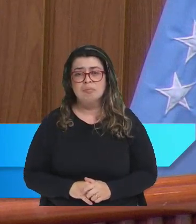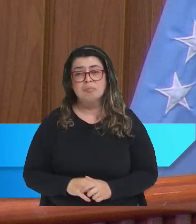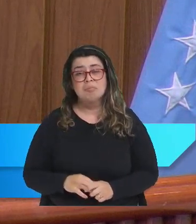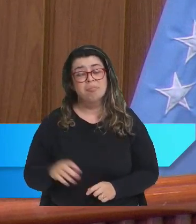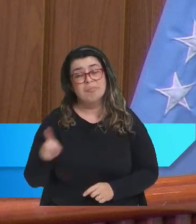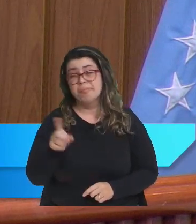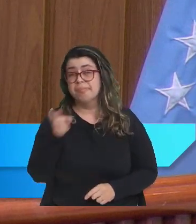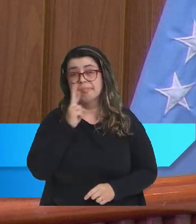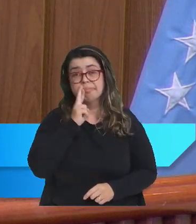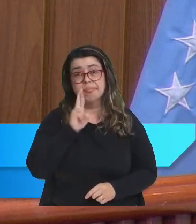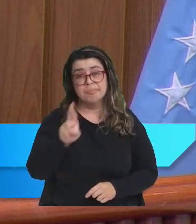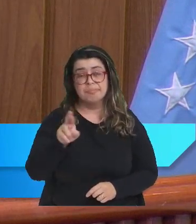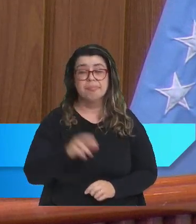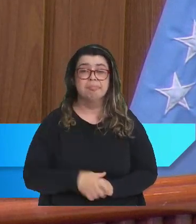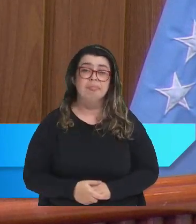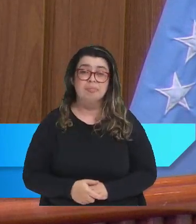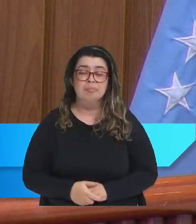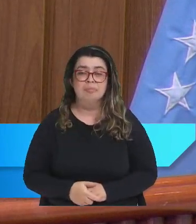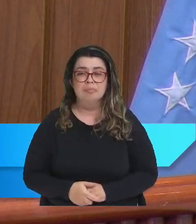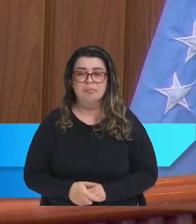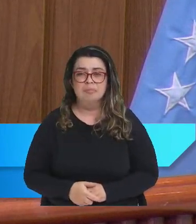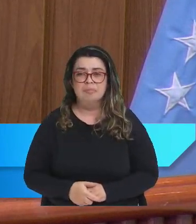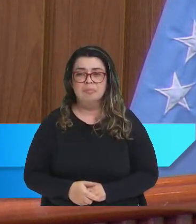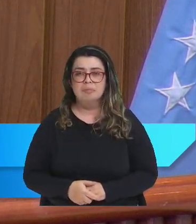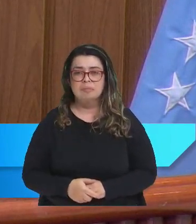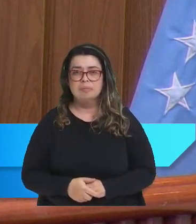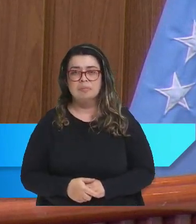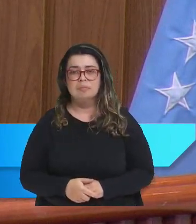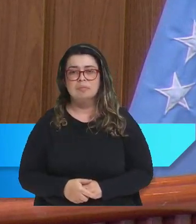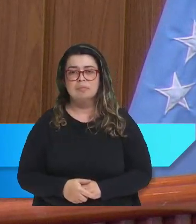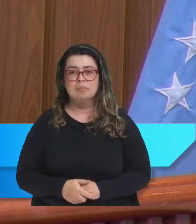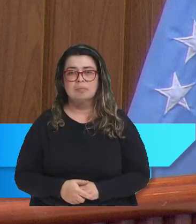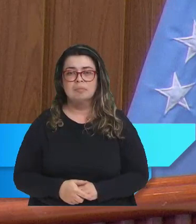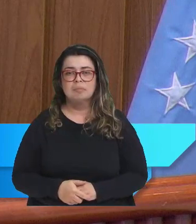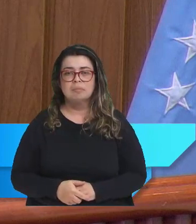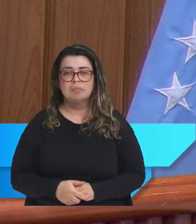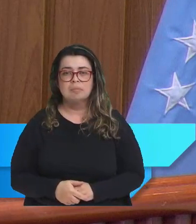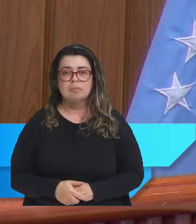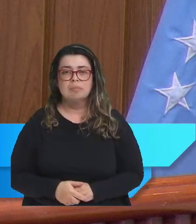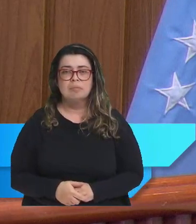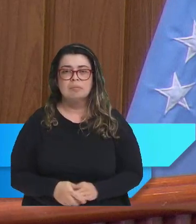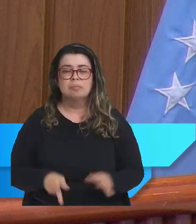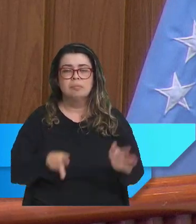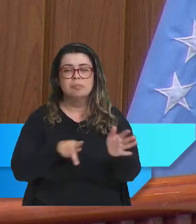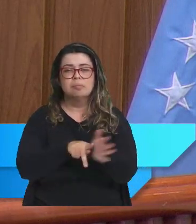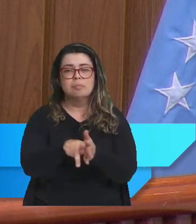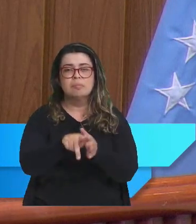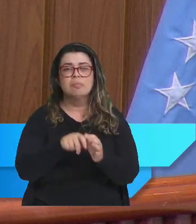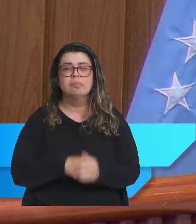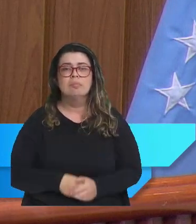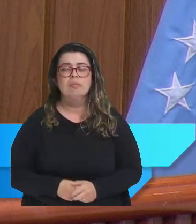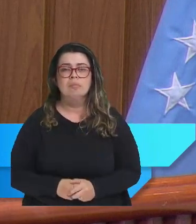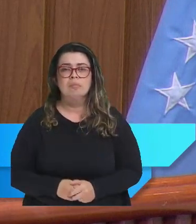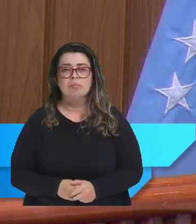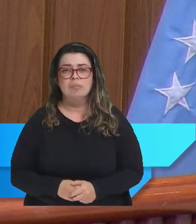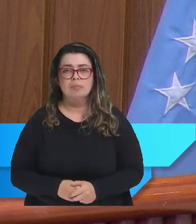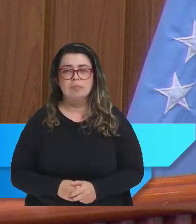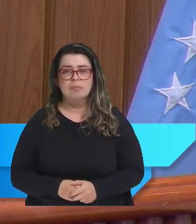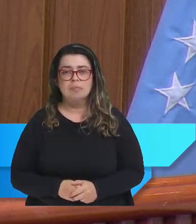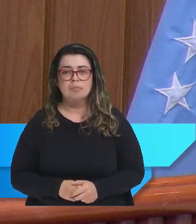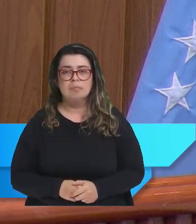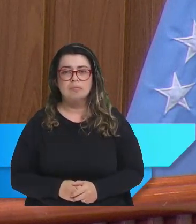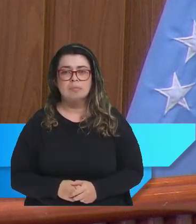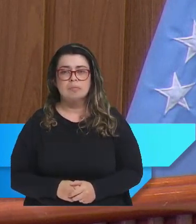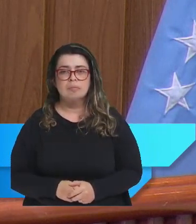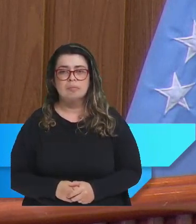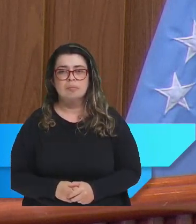respondidos. Diante dessa colocação, nós perguntamos, então, como está a operação